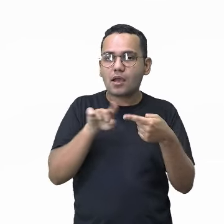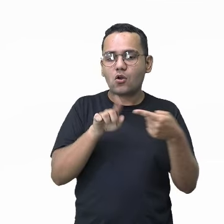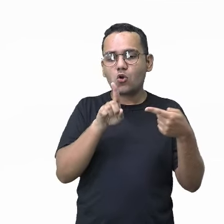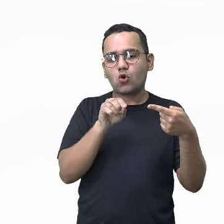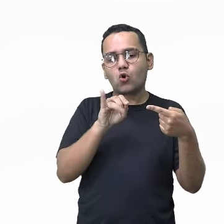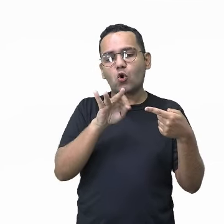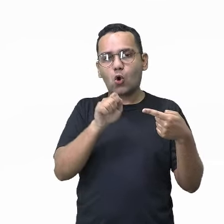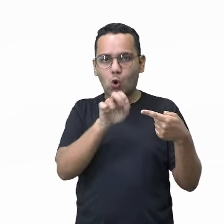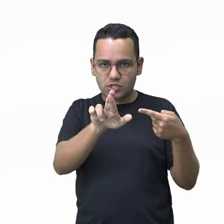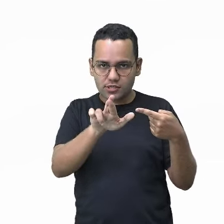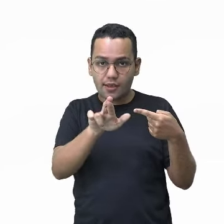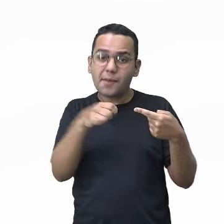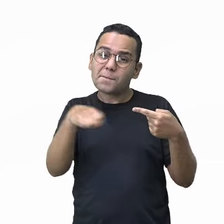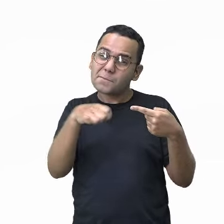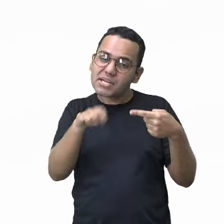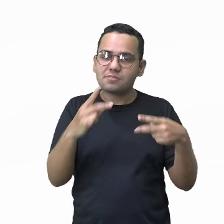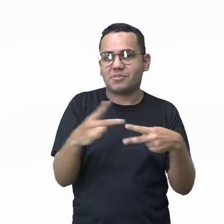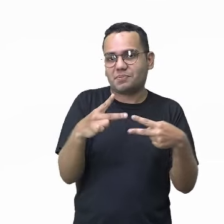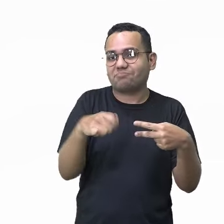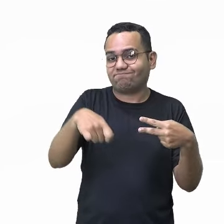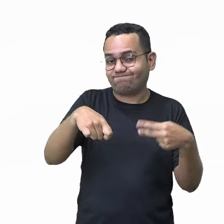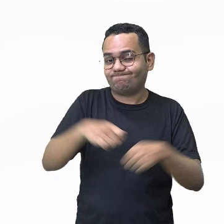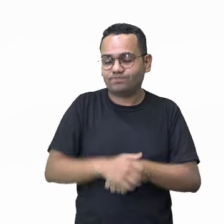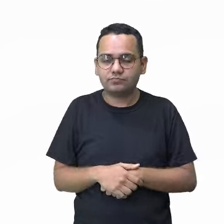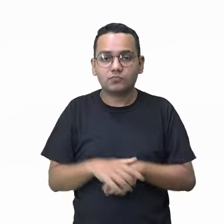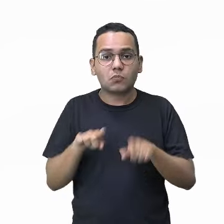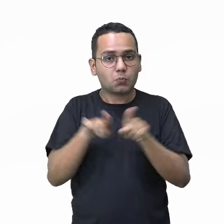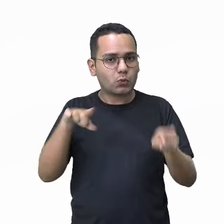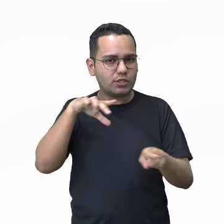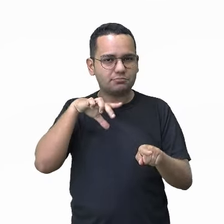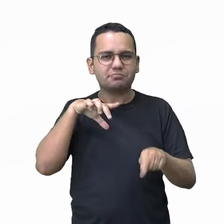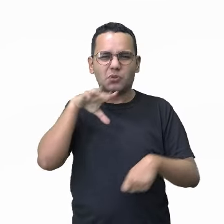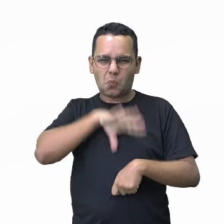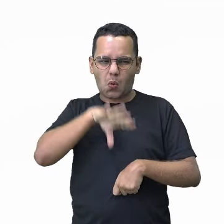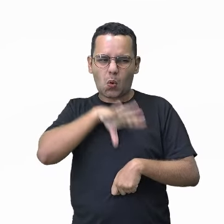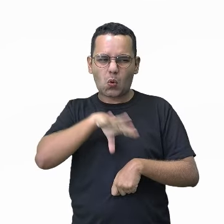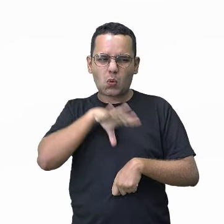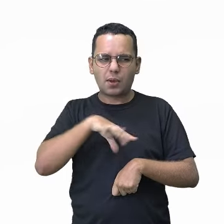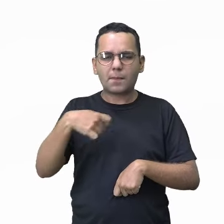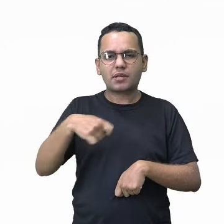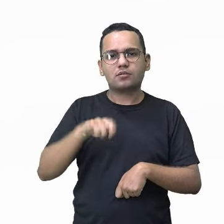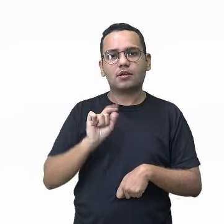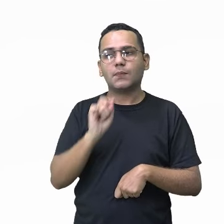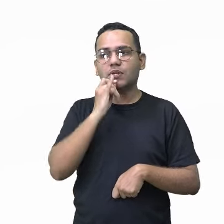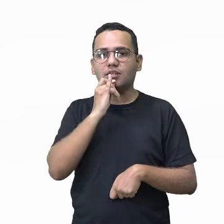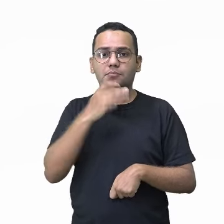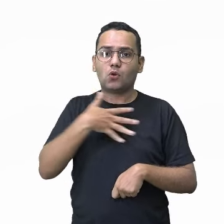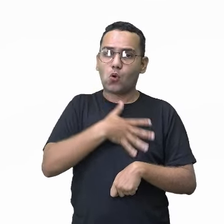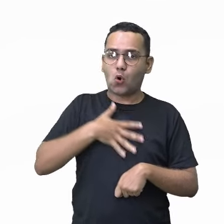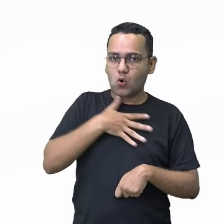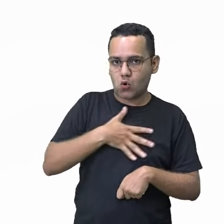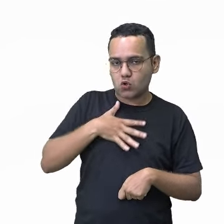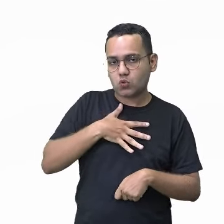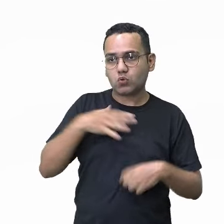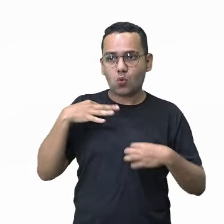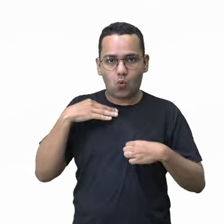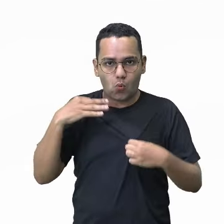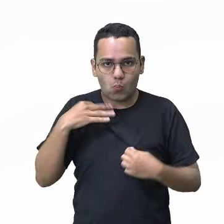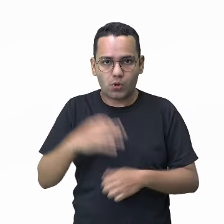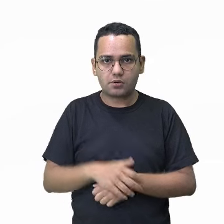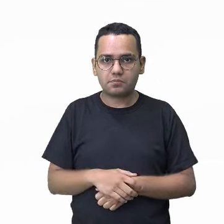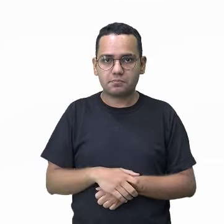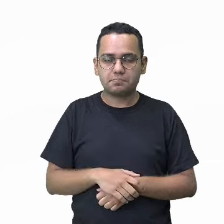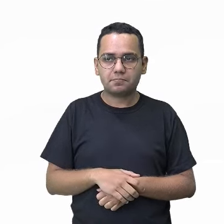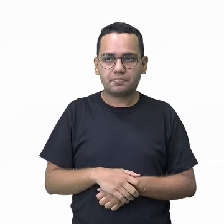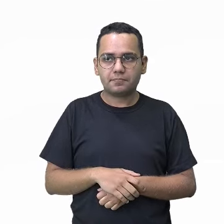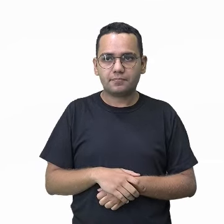exige pros porque no português nós falamos eu gosto de roupas Ninguém fala